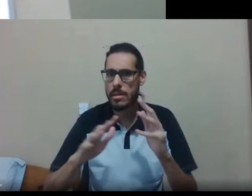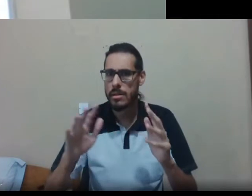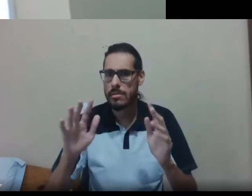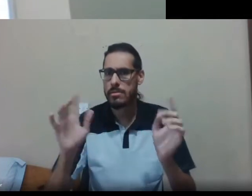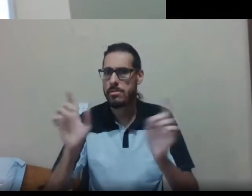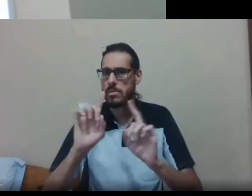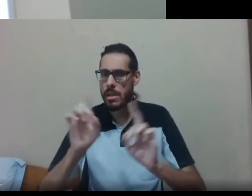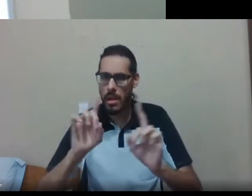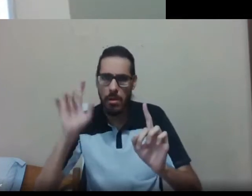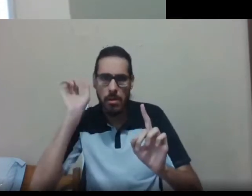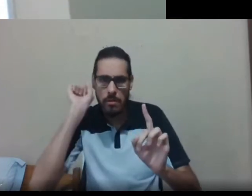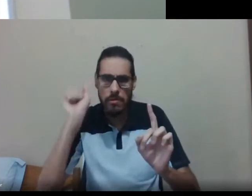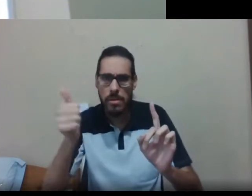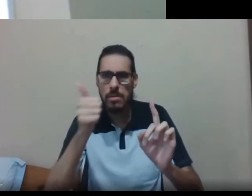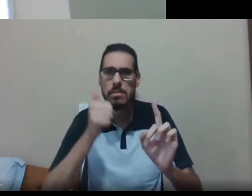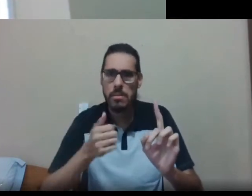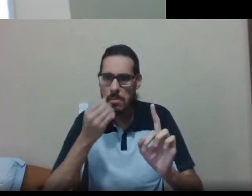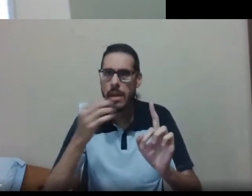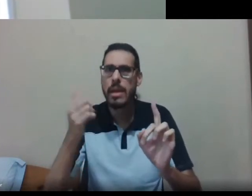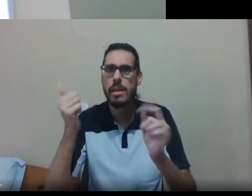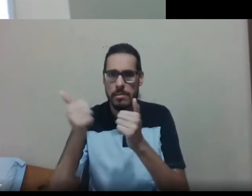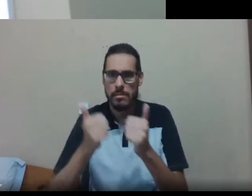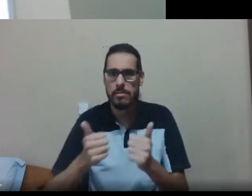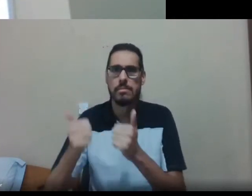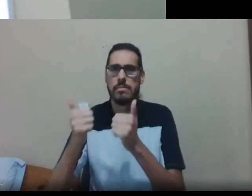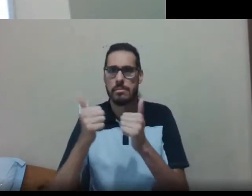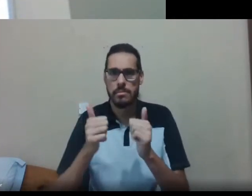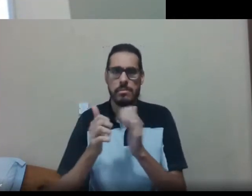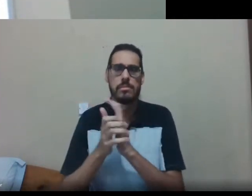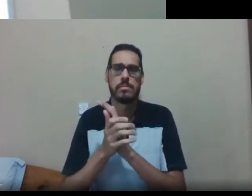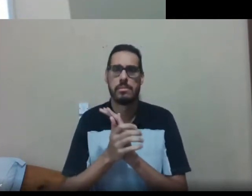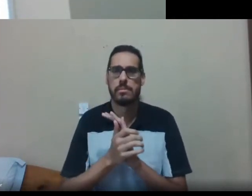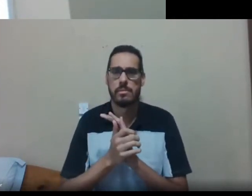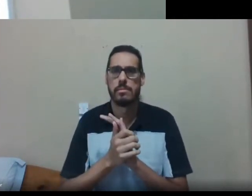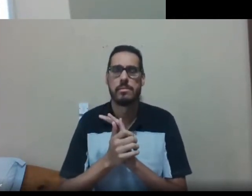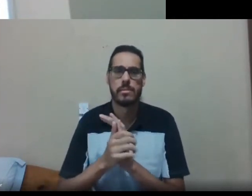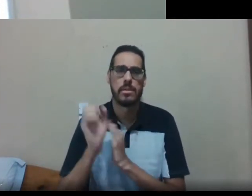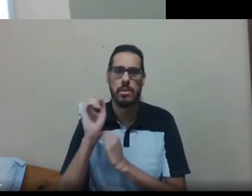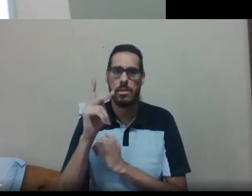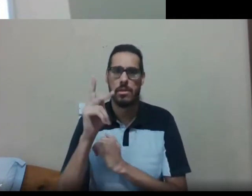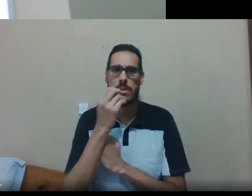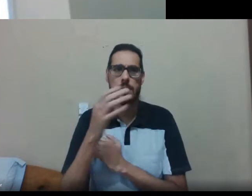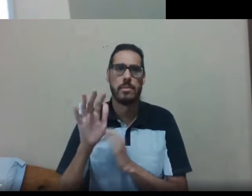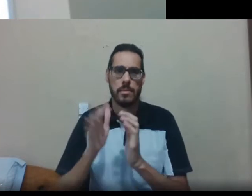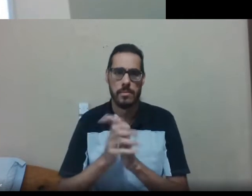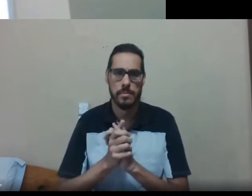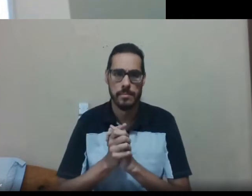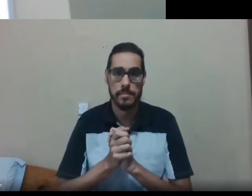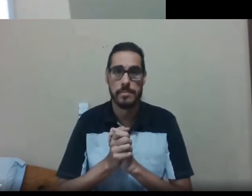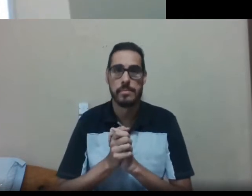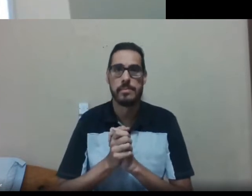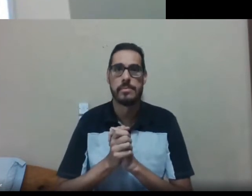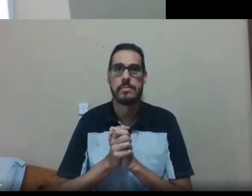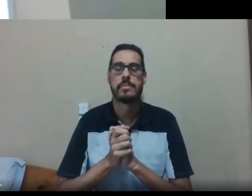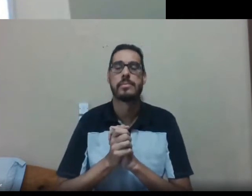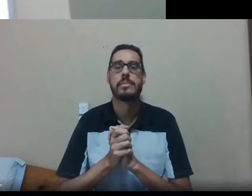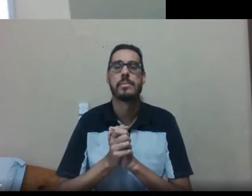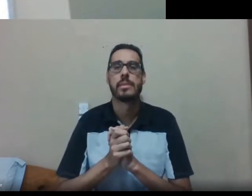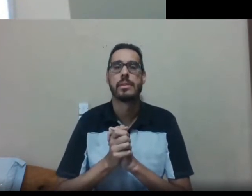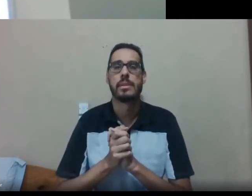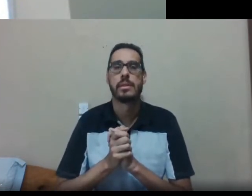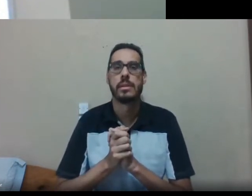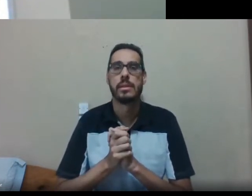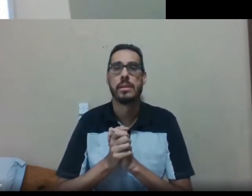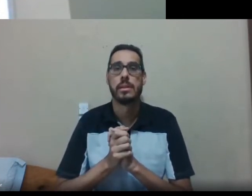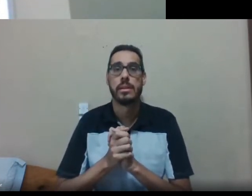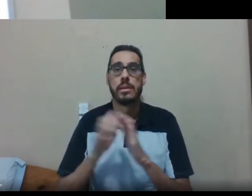está bom. Só está bom. Então, a Esther vai fazer uma apresentação para vocês de alguns itens desse documento que